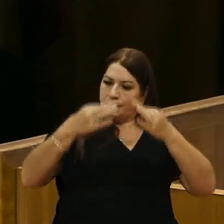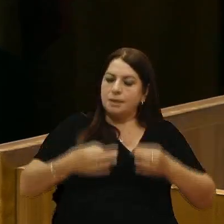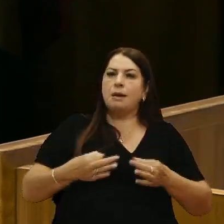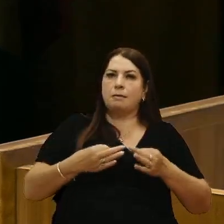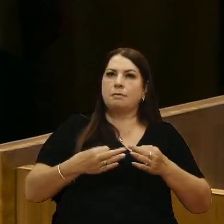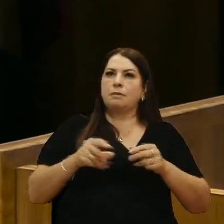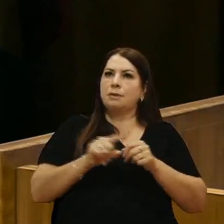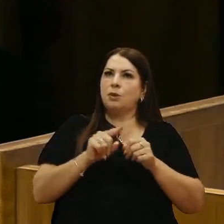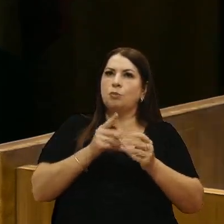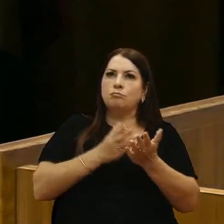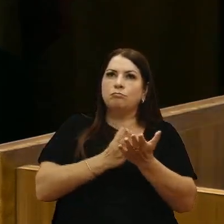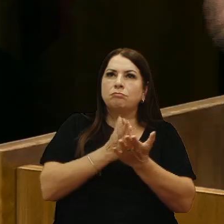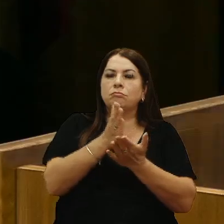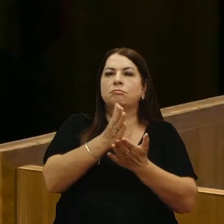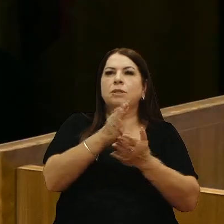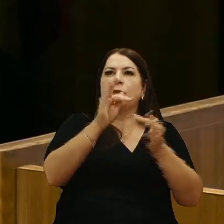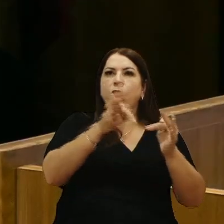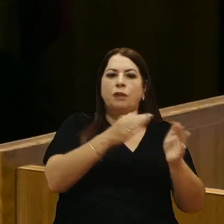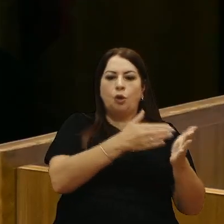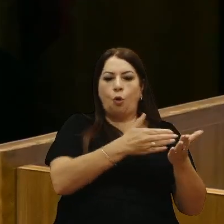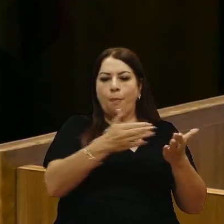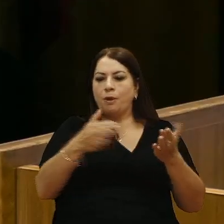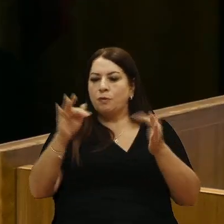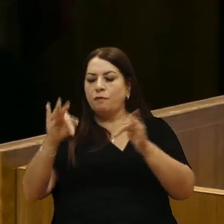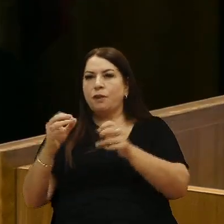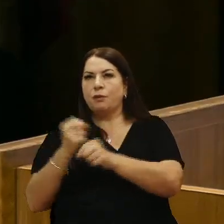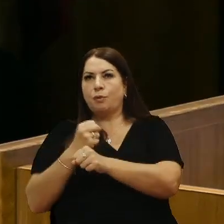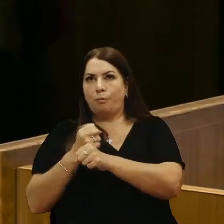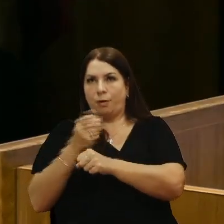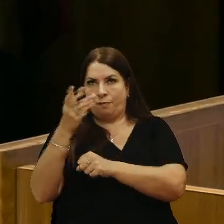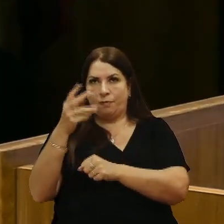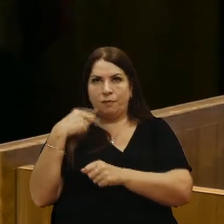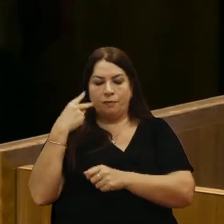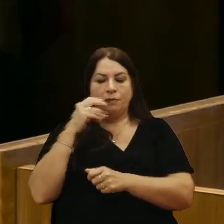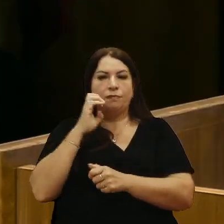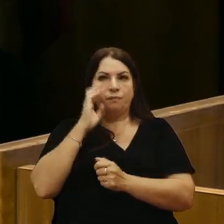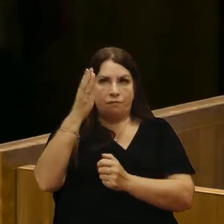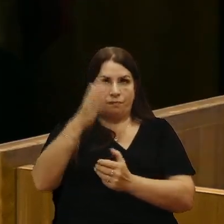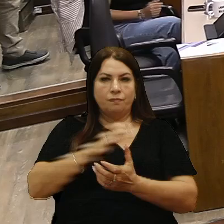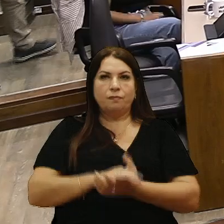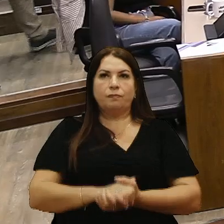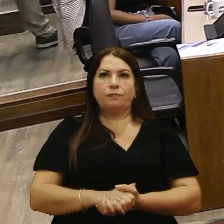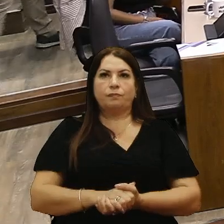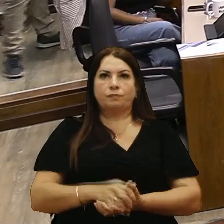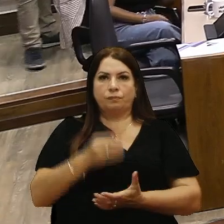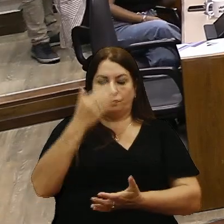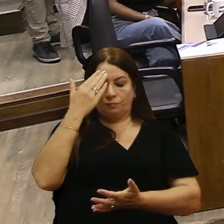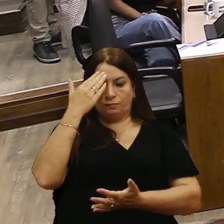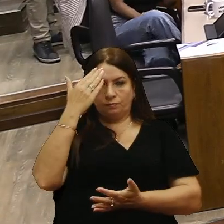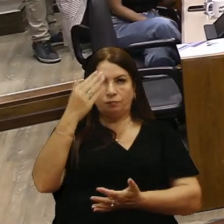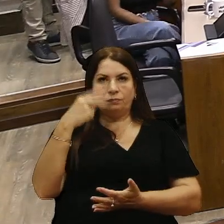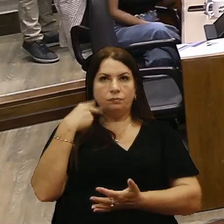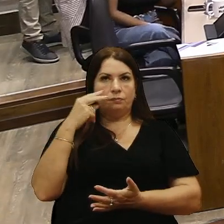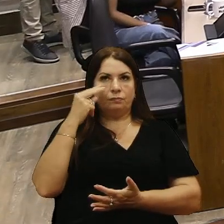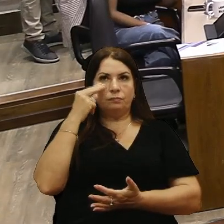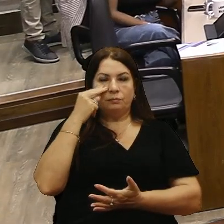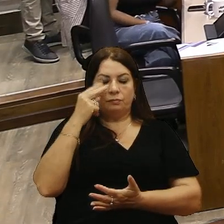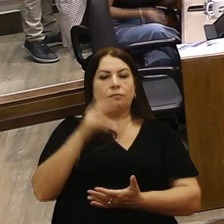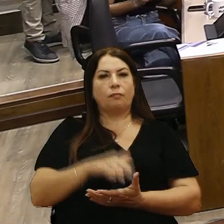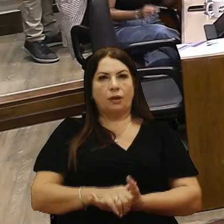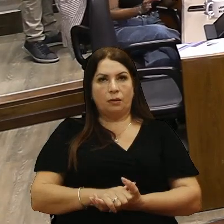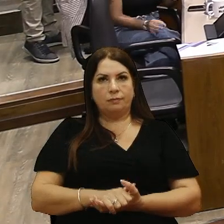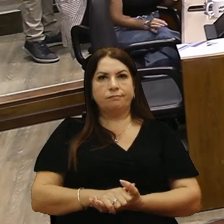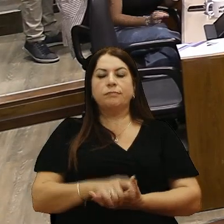condições de cumprir e terminar a obra. Sua parte, vereadora Estela. Muito obrigado, vereador Fantinel.